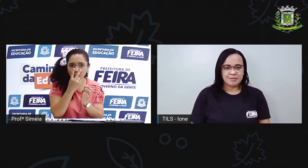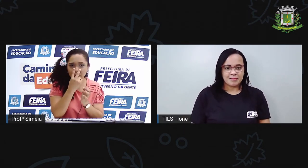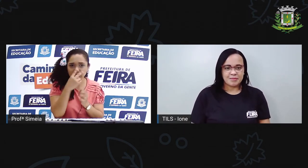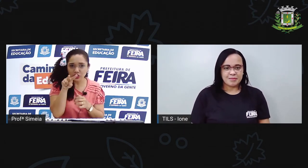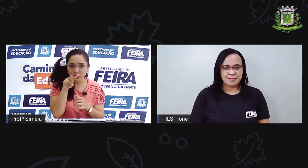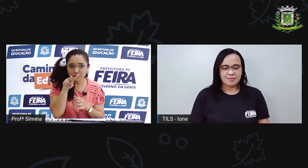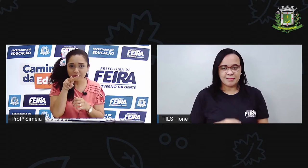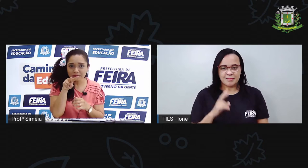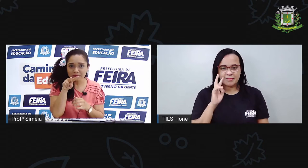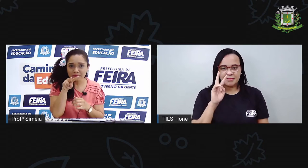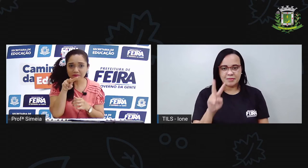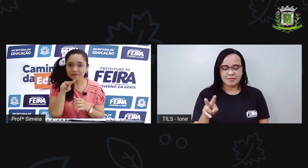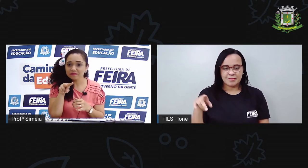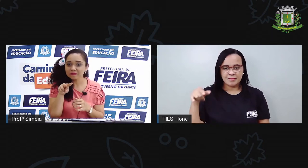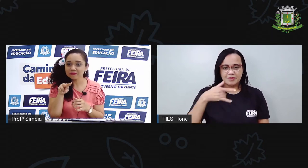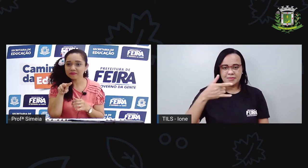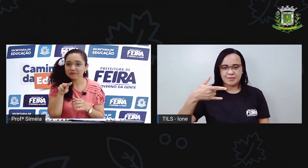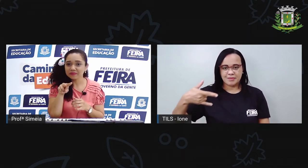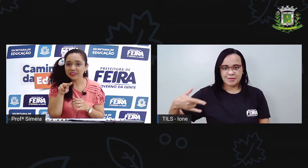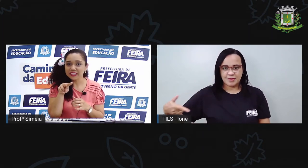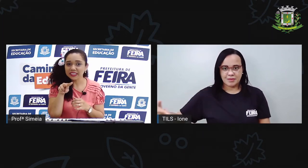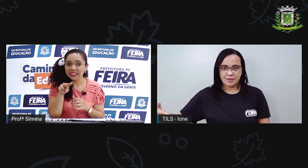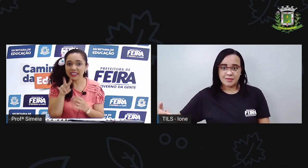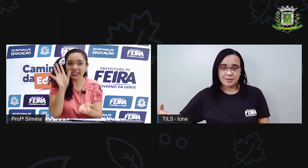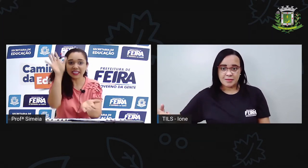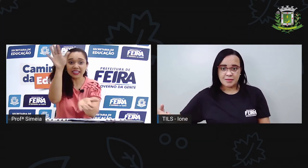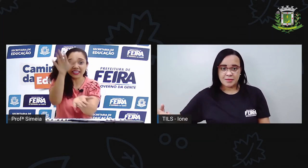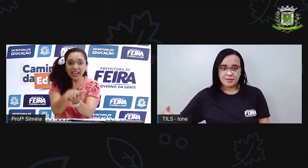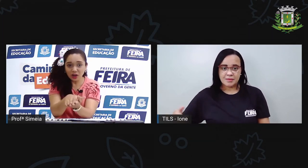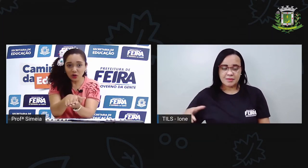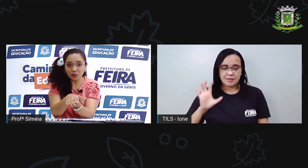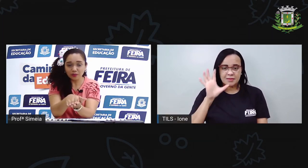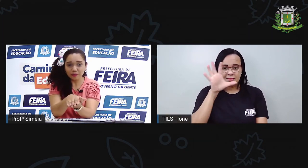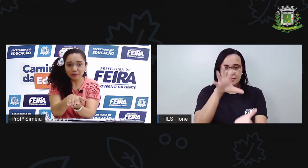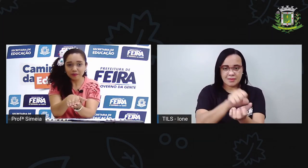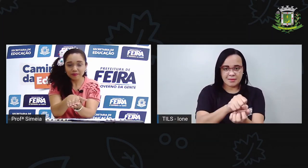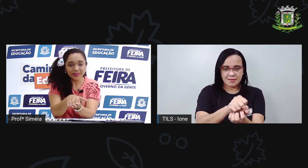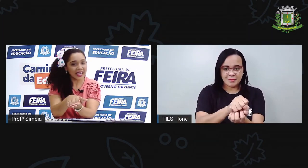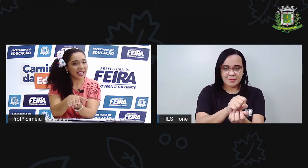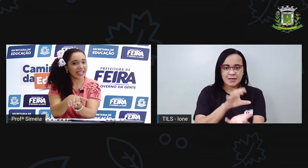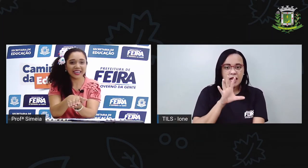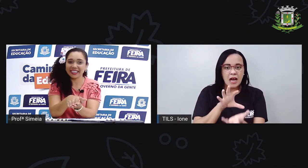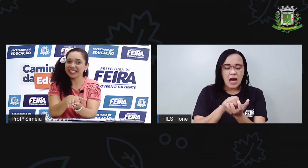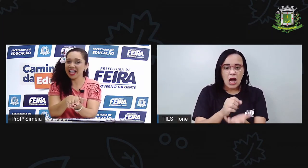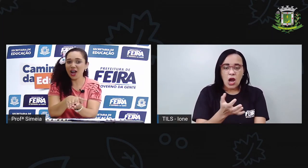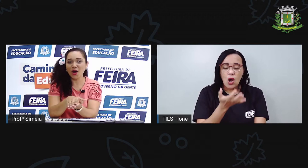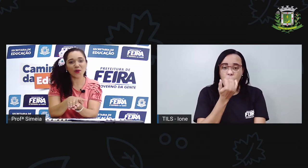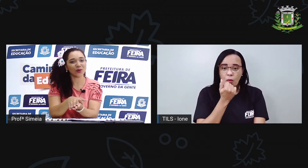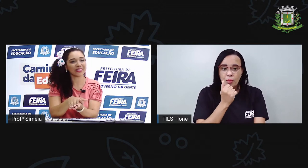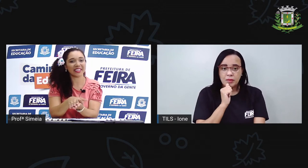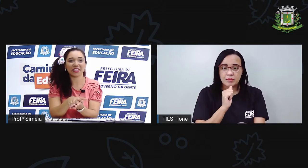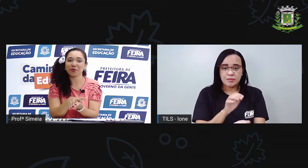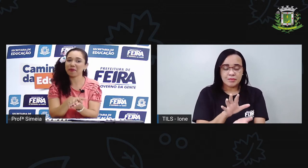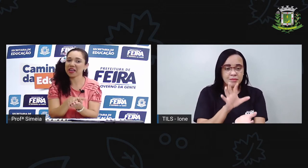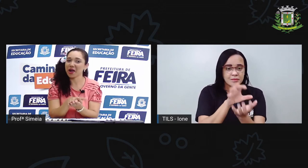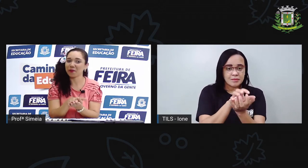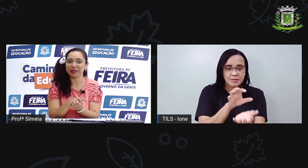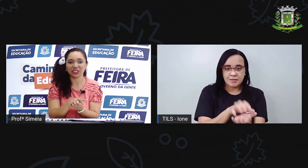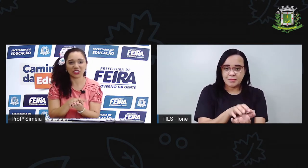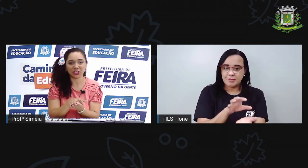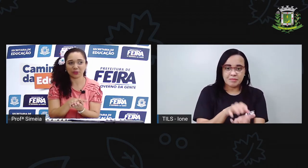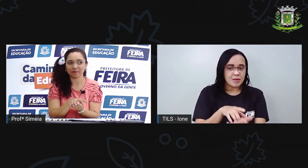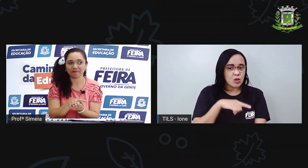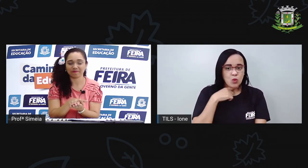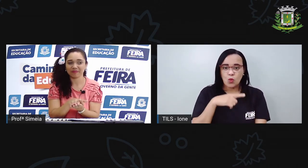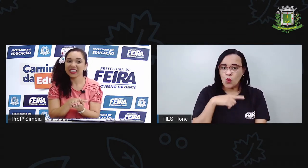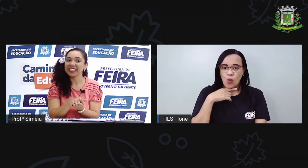eu vi um peixinho e ele não conseguiu